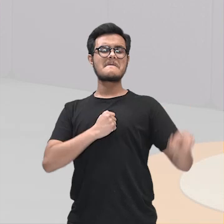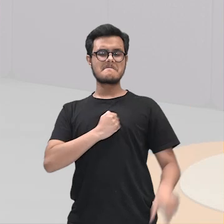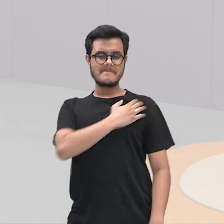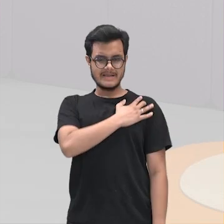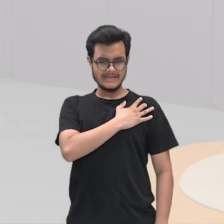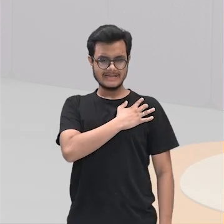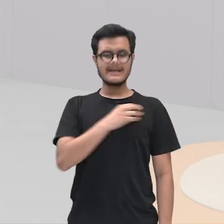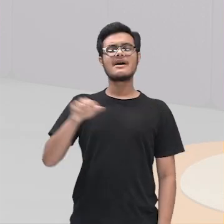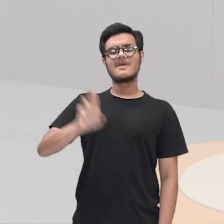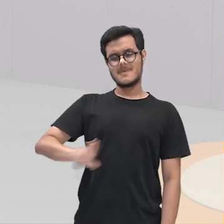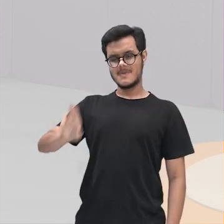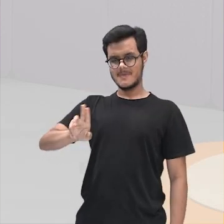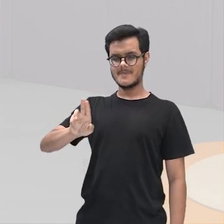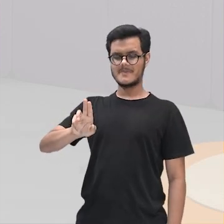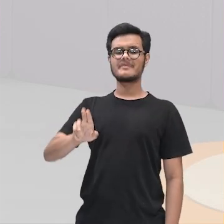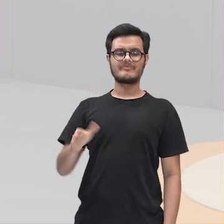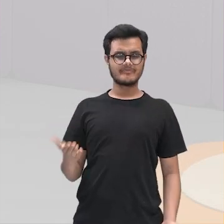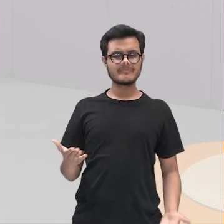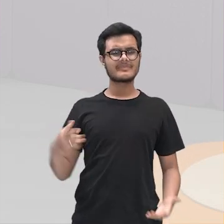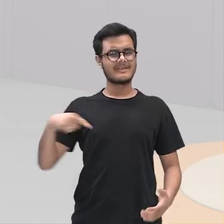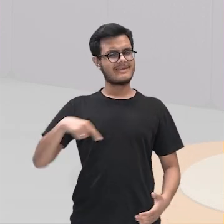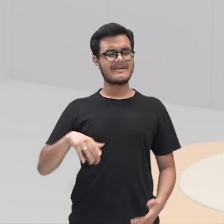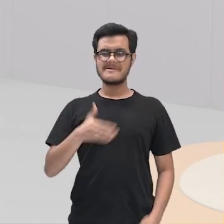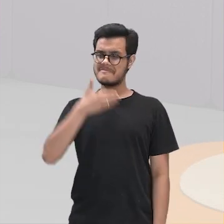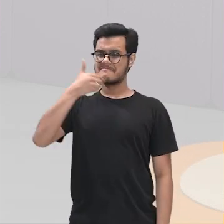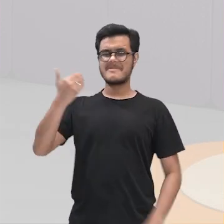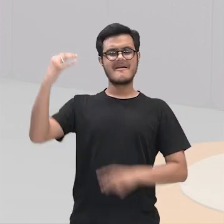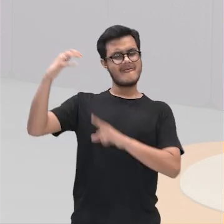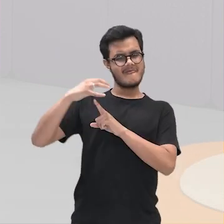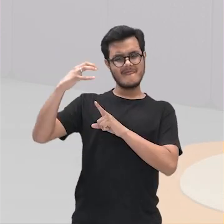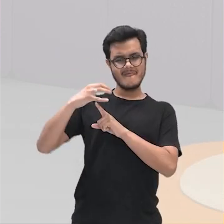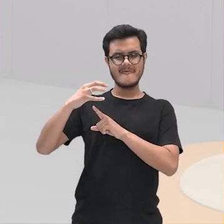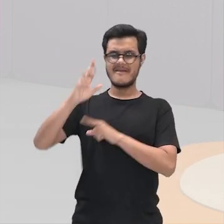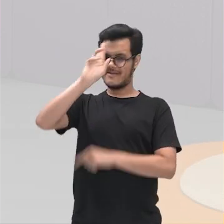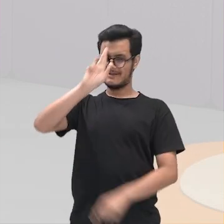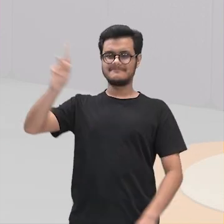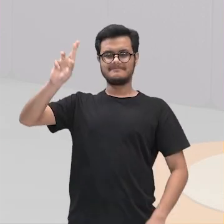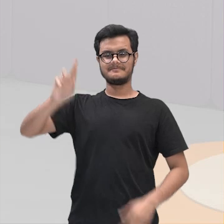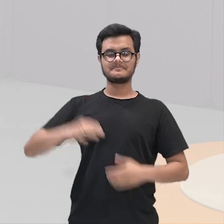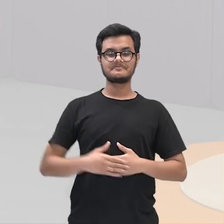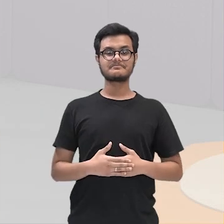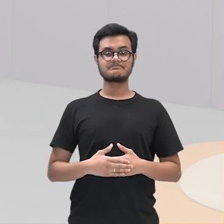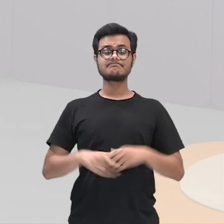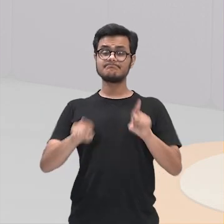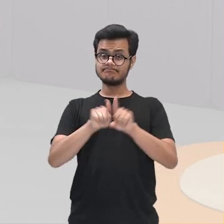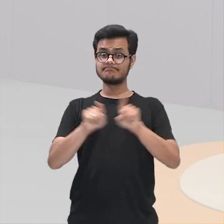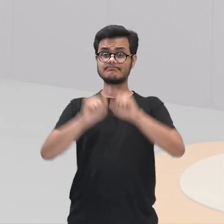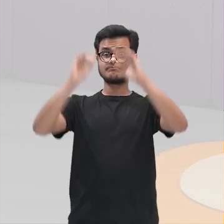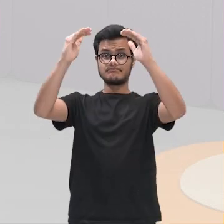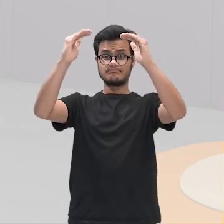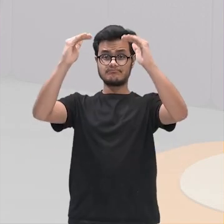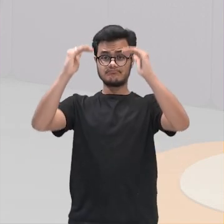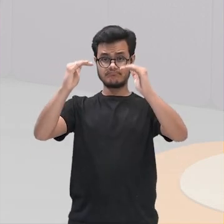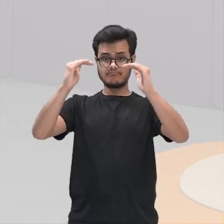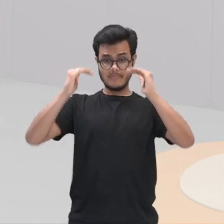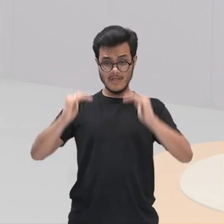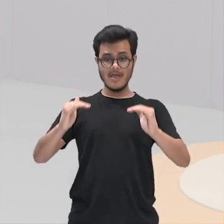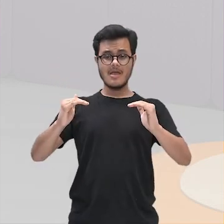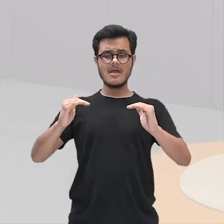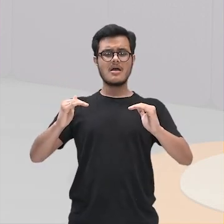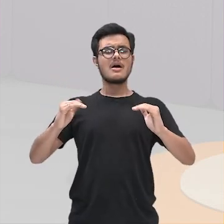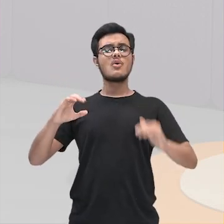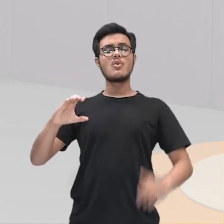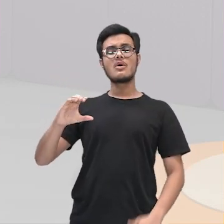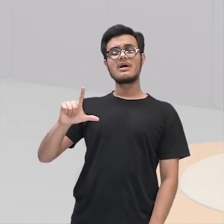que desfrutavam de privilégios e influência. Depois a gente pode observar aqui, olha só, o